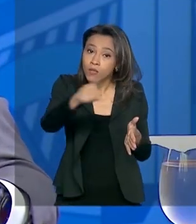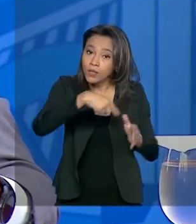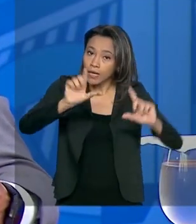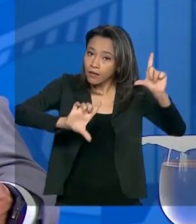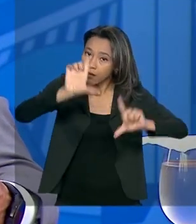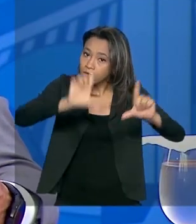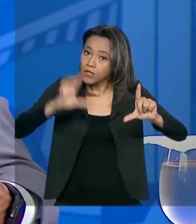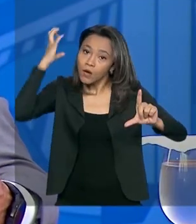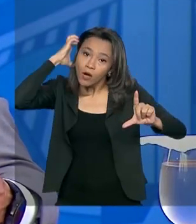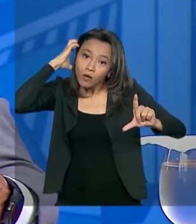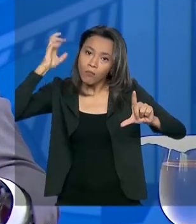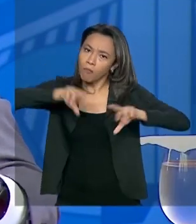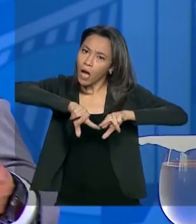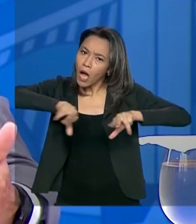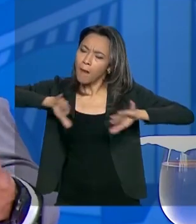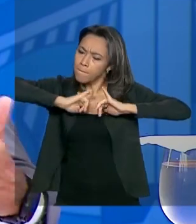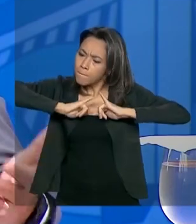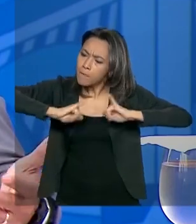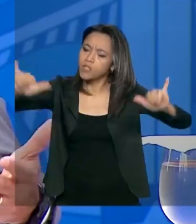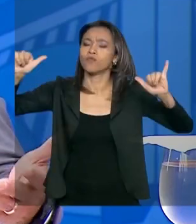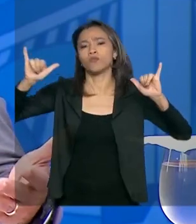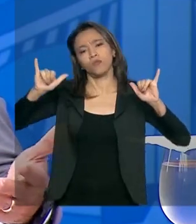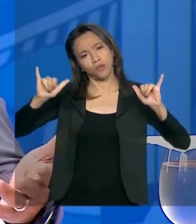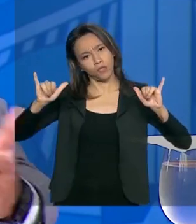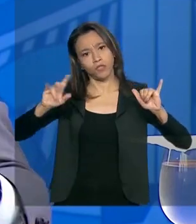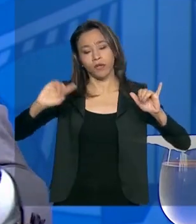mostre os dois lados para que a população não fique também a para